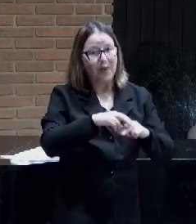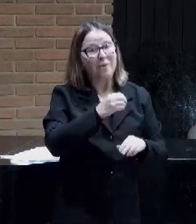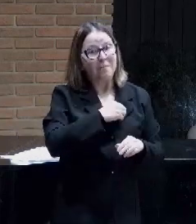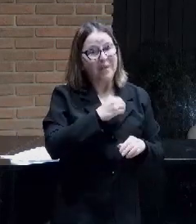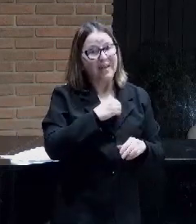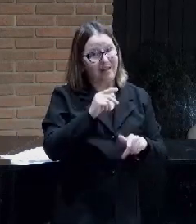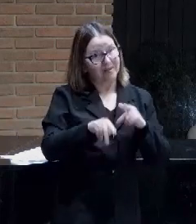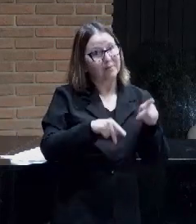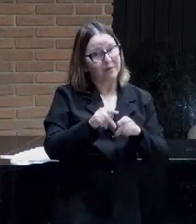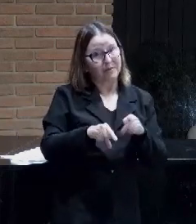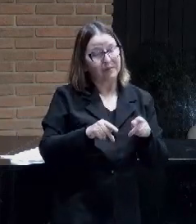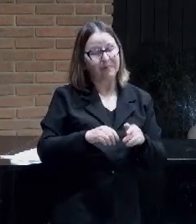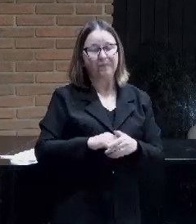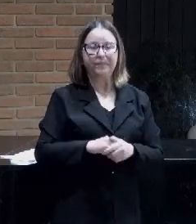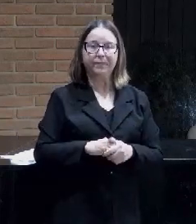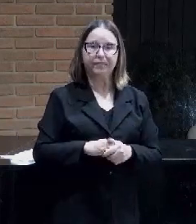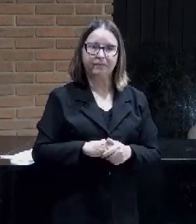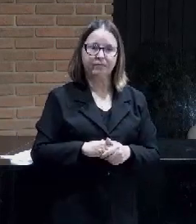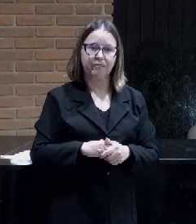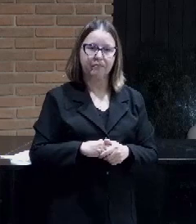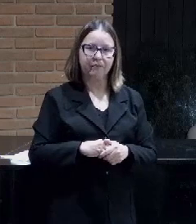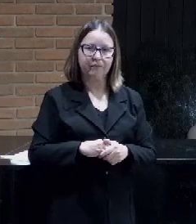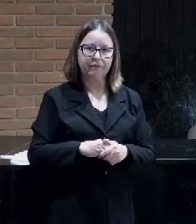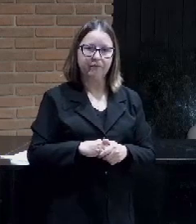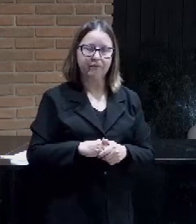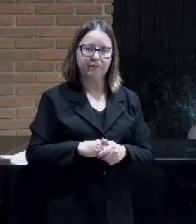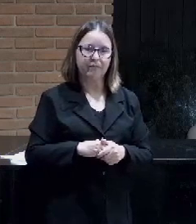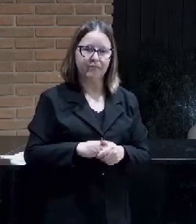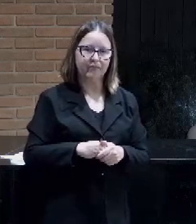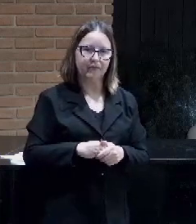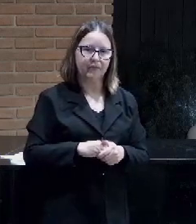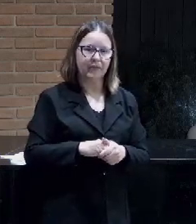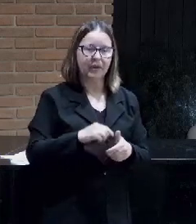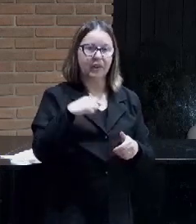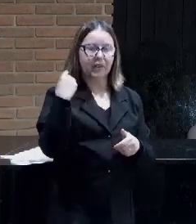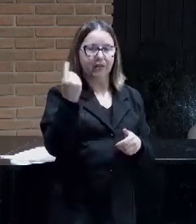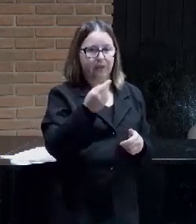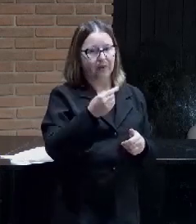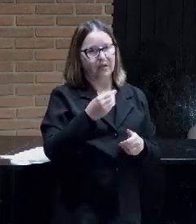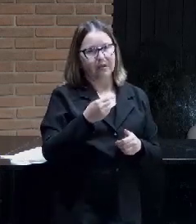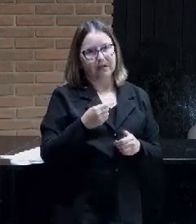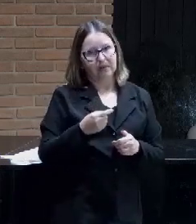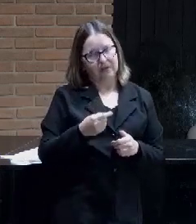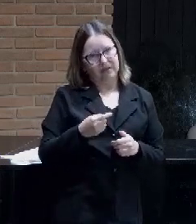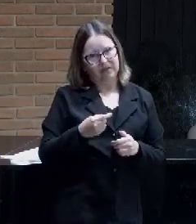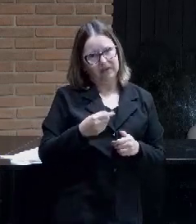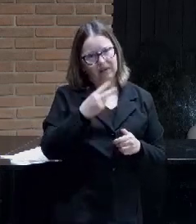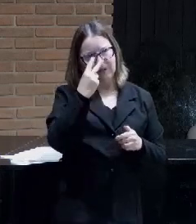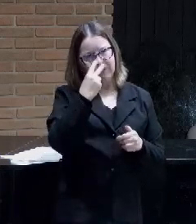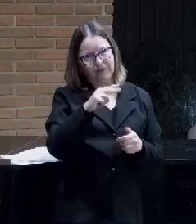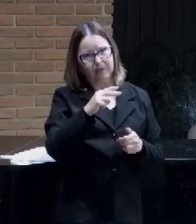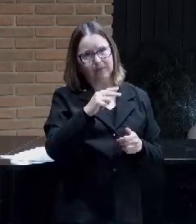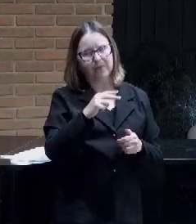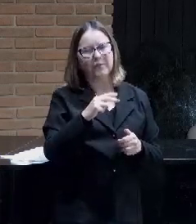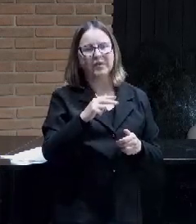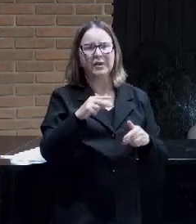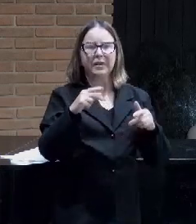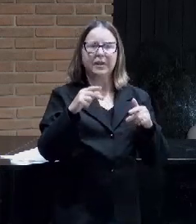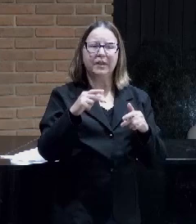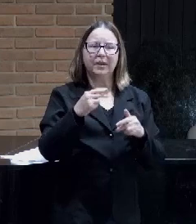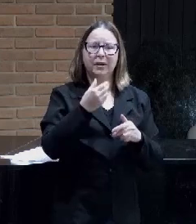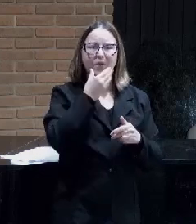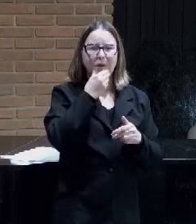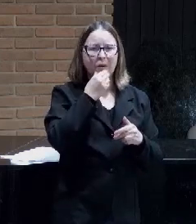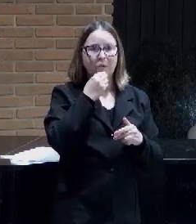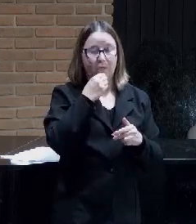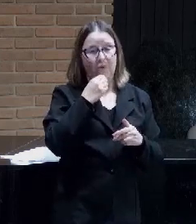Reforma Protestante, por exemplo, e nós vimos homens de Deus que pregavam o Evangelho, nós vimos igrejas comprometidas com o Senhor, com a sua palavra e com a